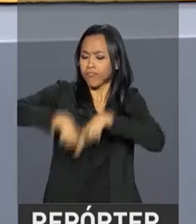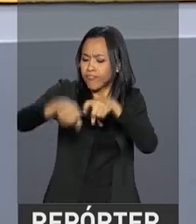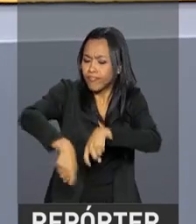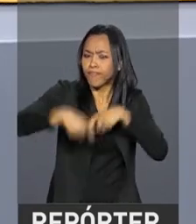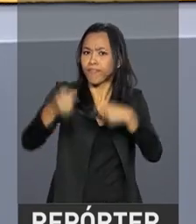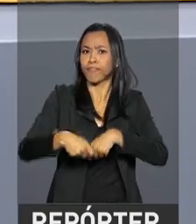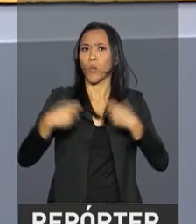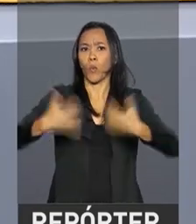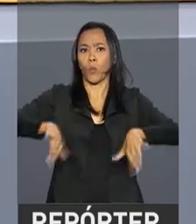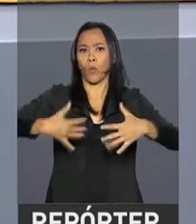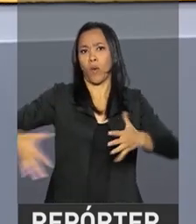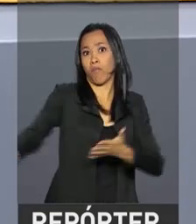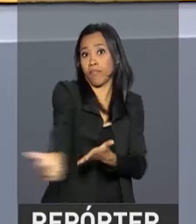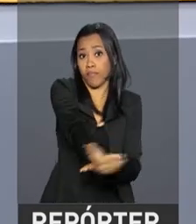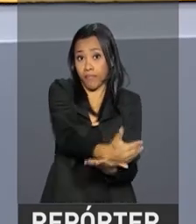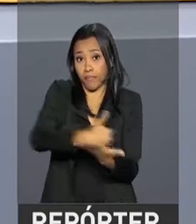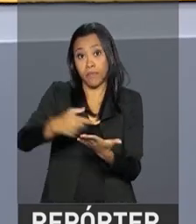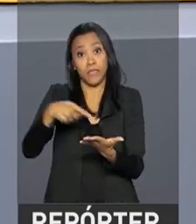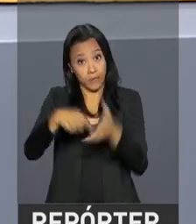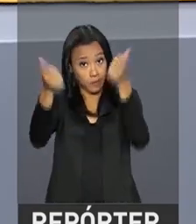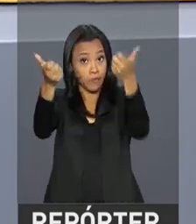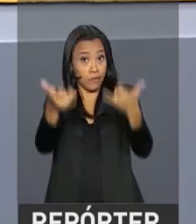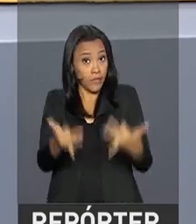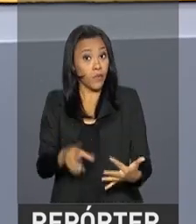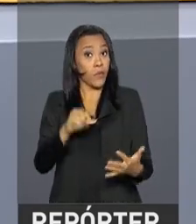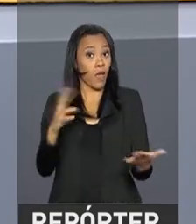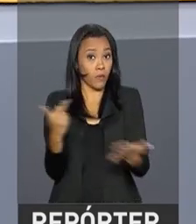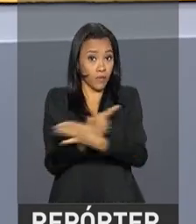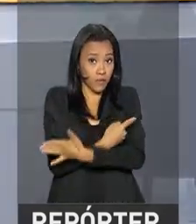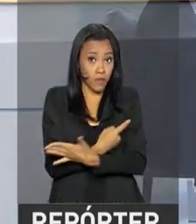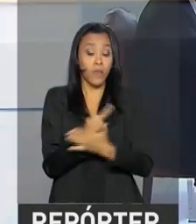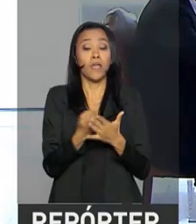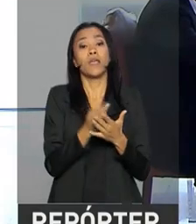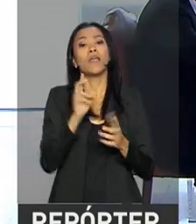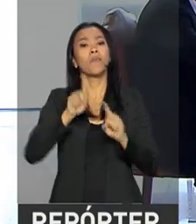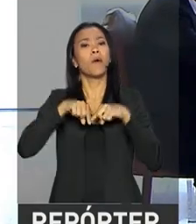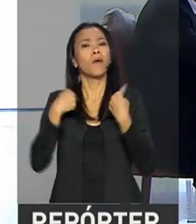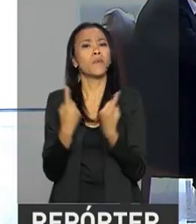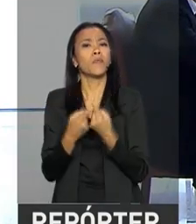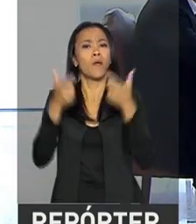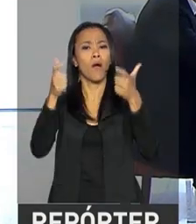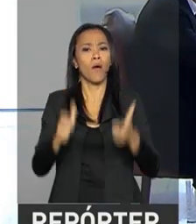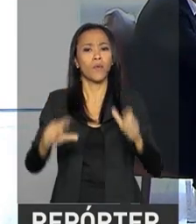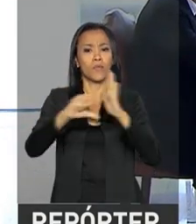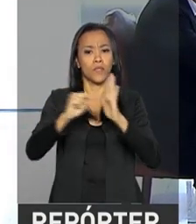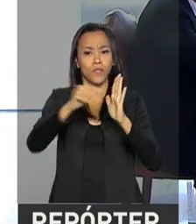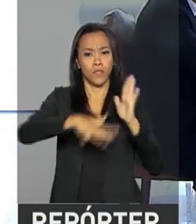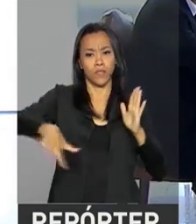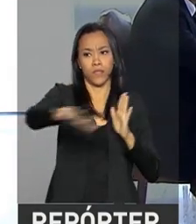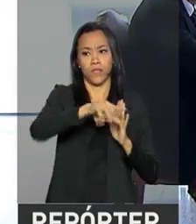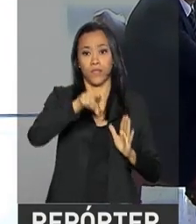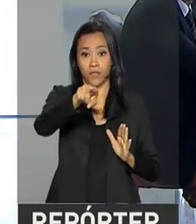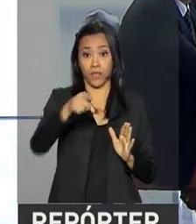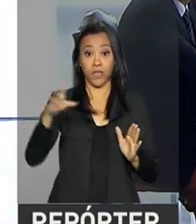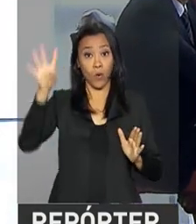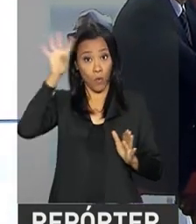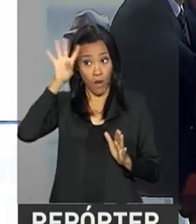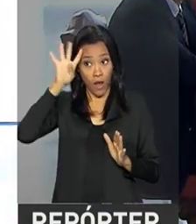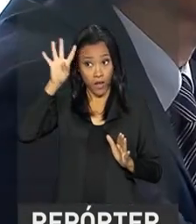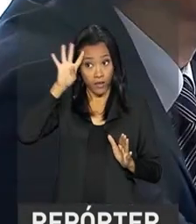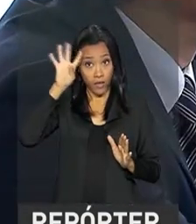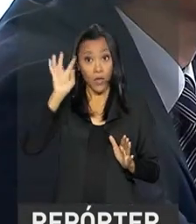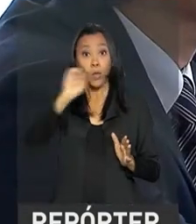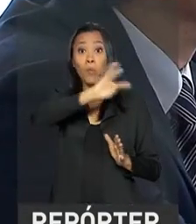estão entre os fatores que explicam esse resultado e durante reunião no palácio do planalto com ministros nesta quarta-feira o